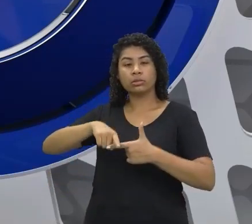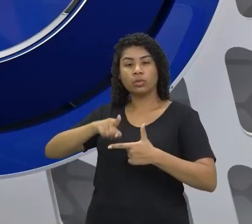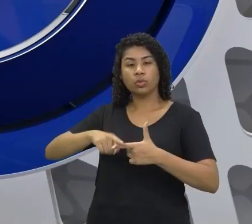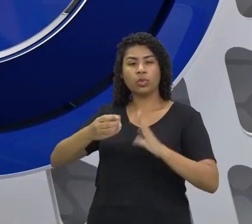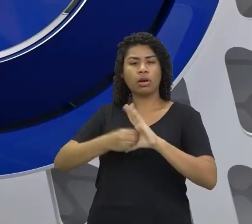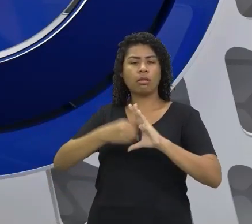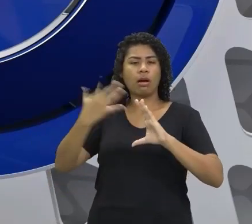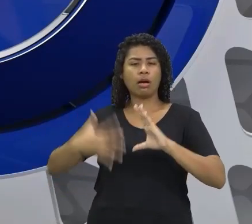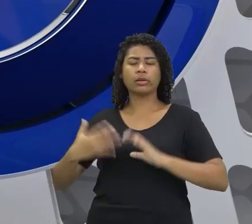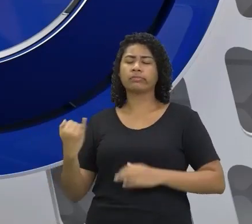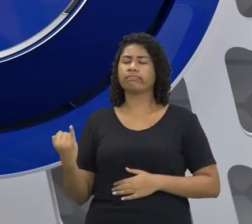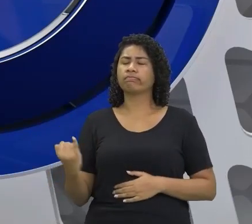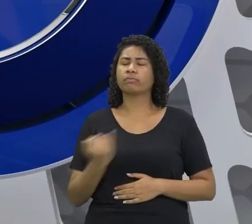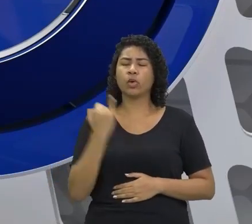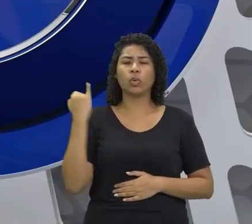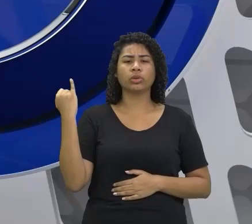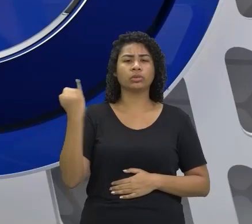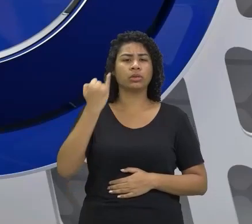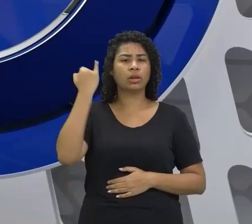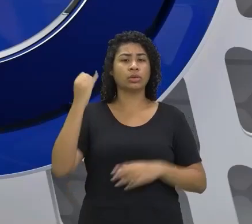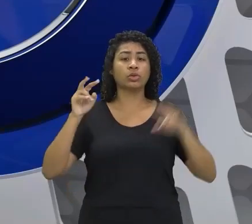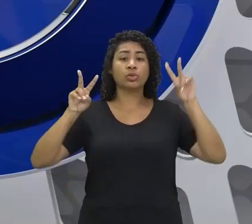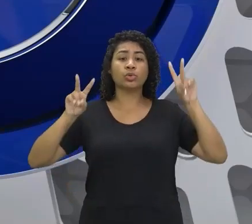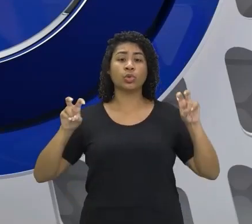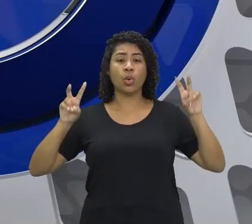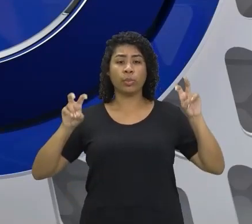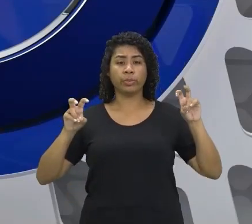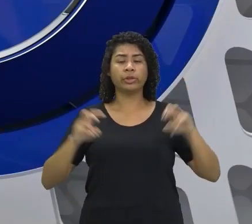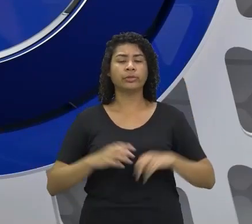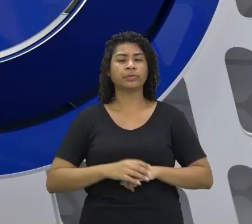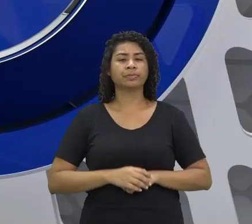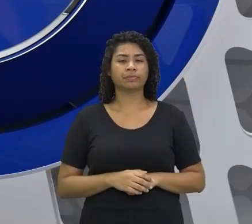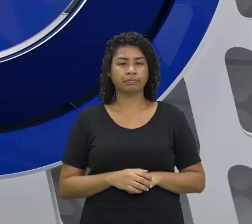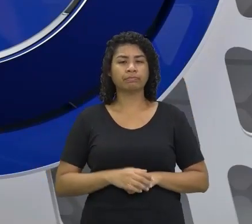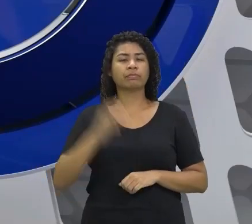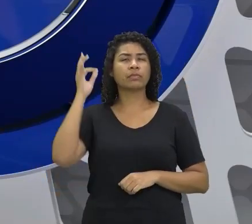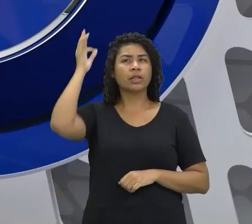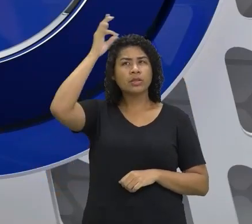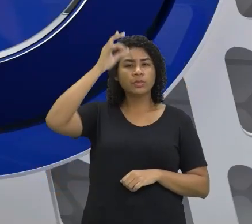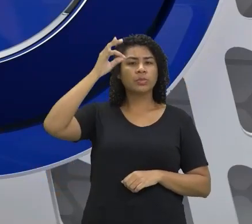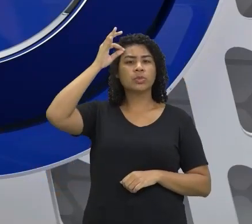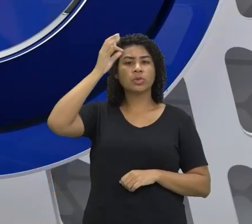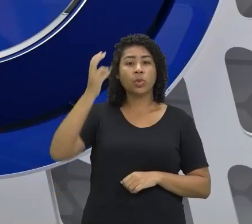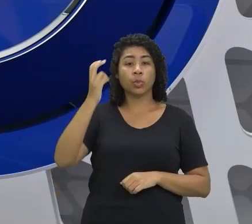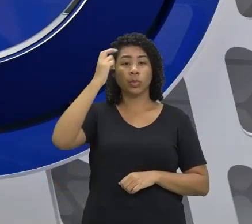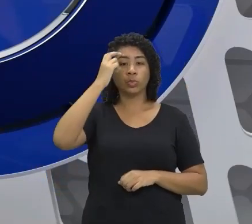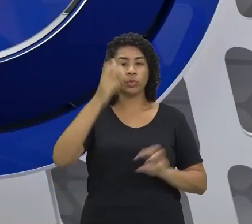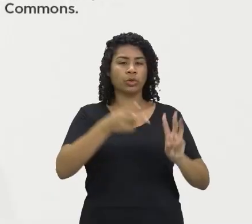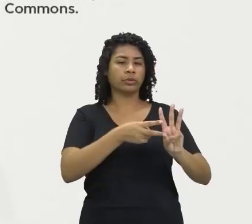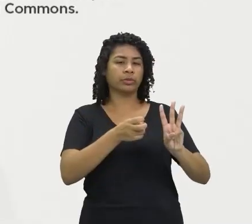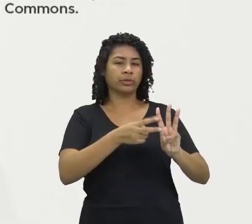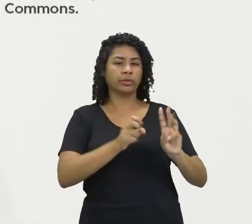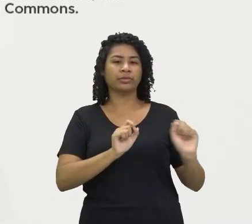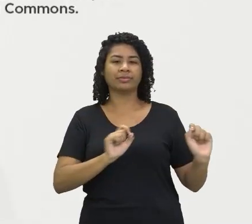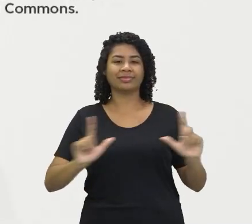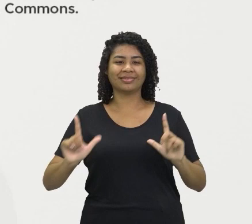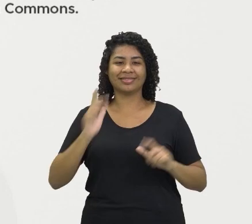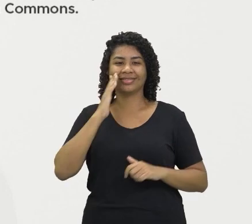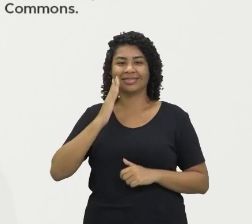característica importantíssima em relação à espiritualidade indígena. Anota lá, por favor. Na próxima